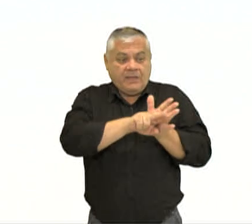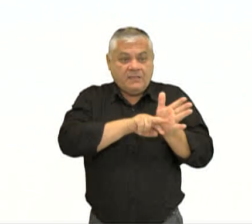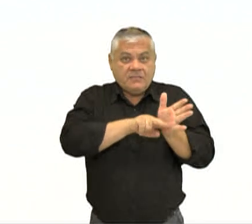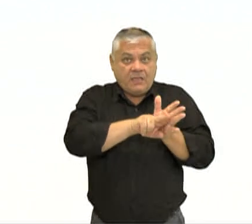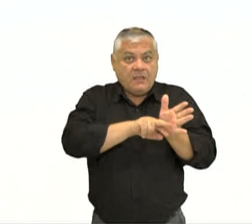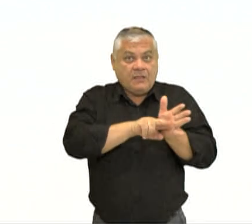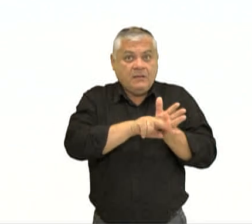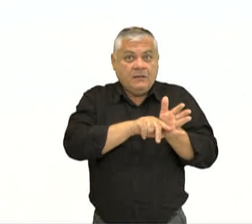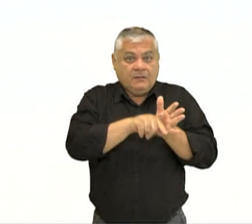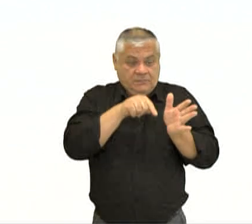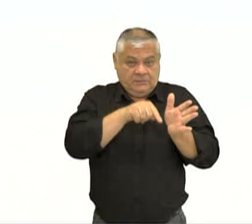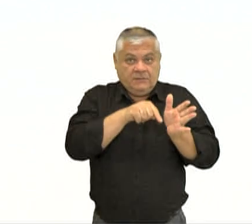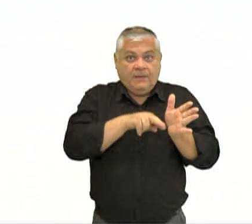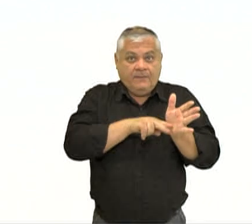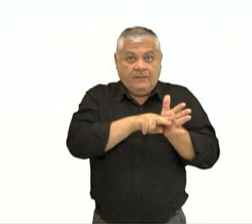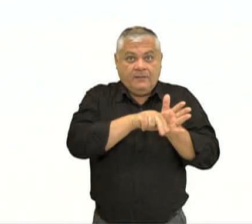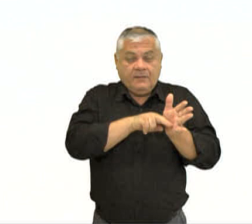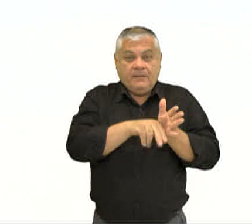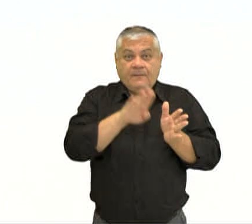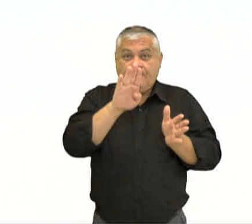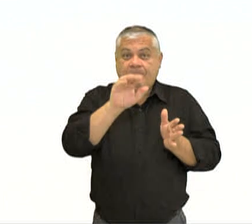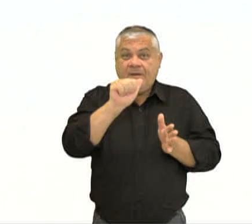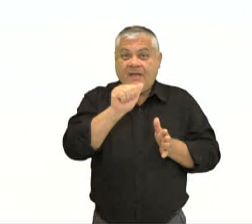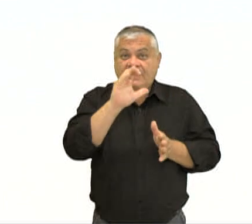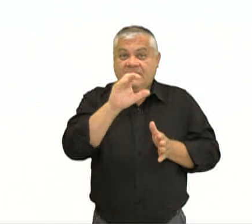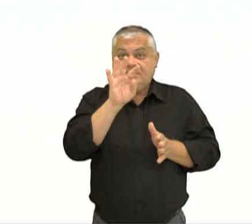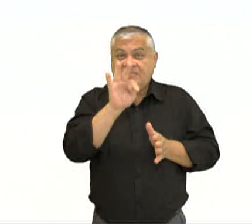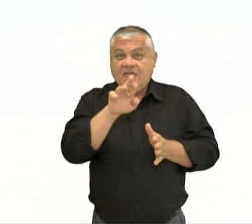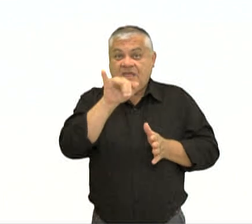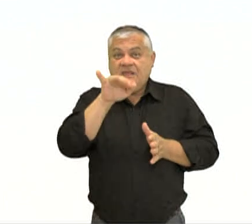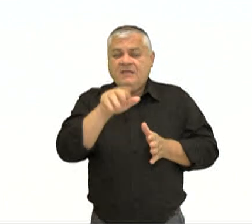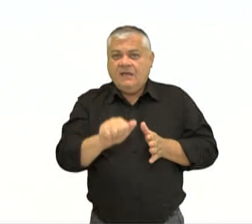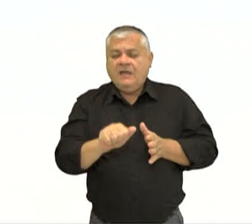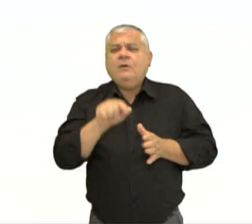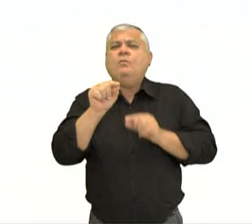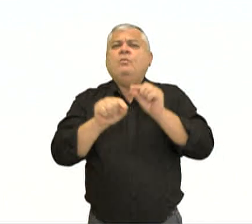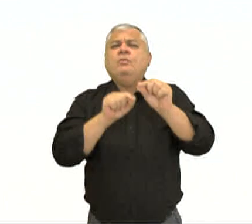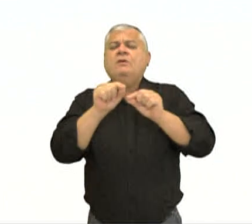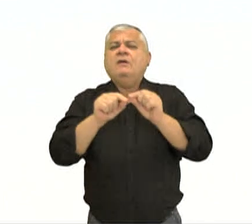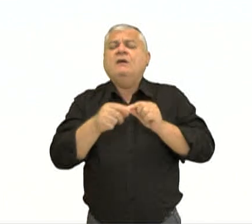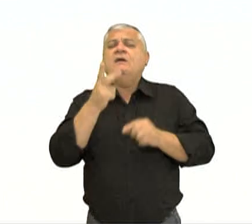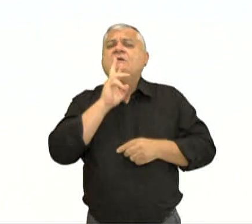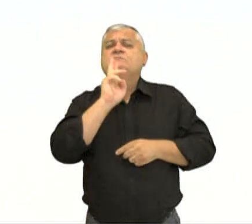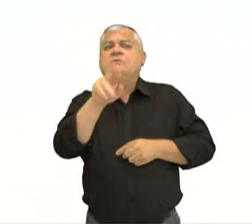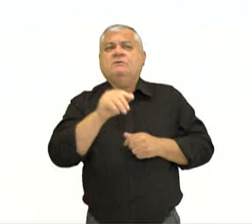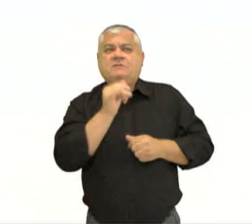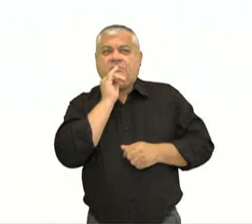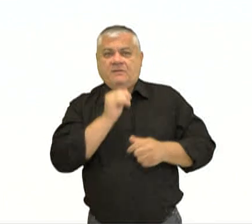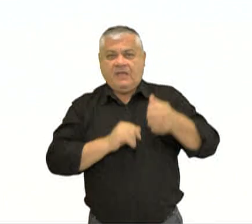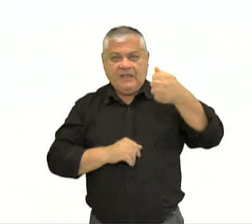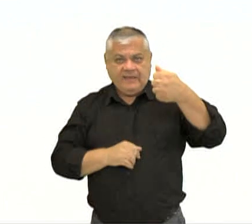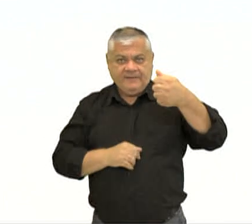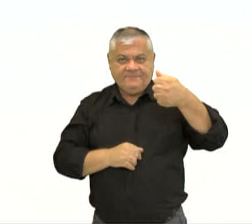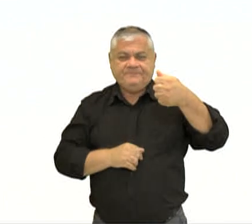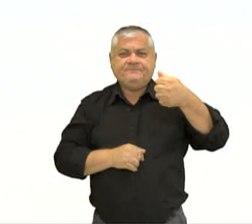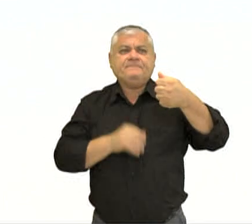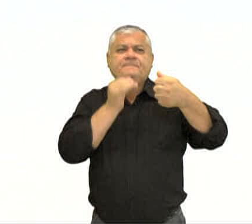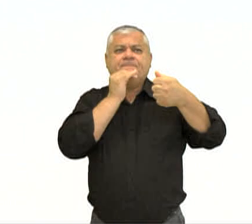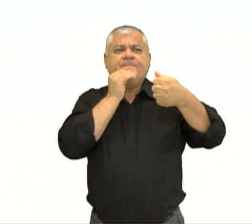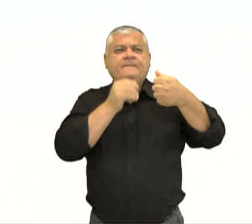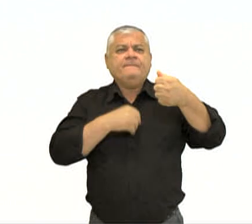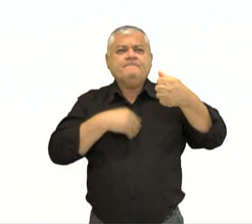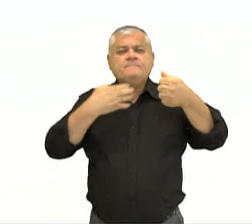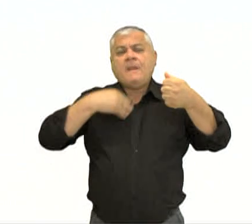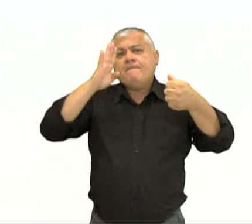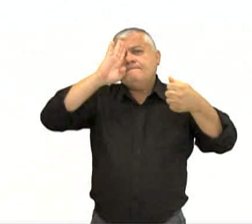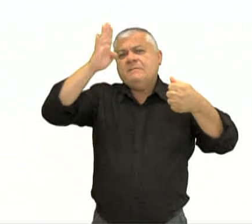bacterianas, tá? Veja bem, da pneumonia que é causada por bactéria. Responda. Letra A. Quais são